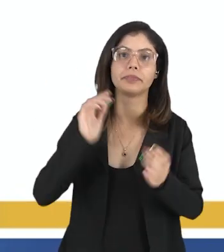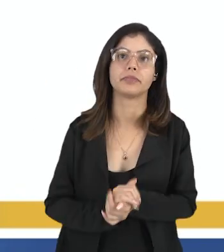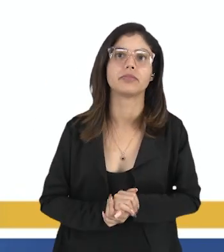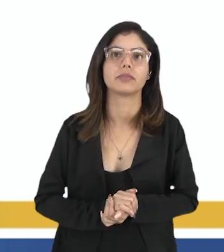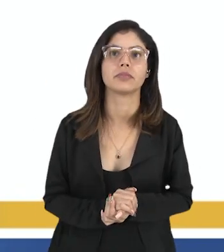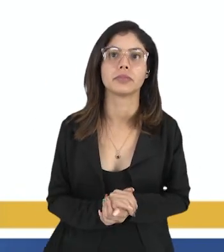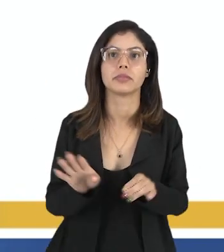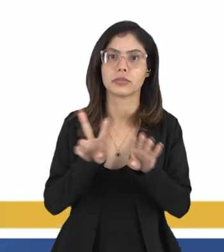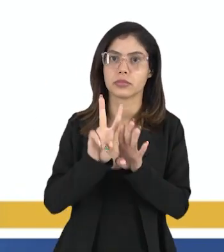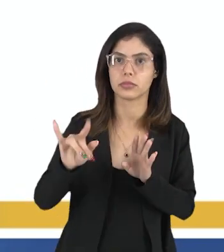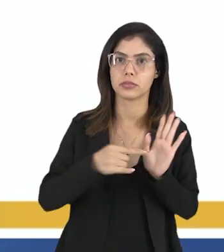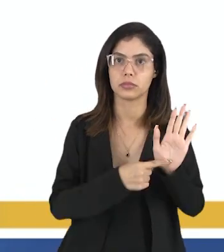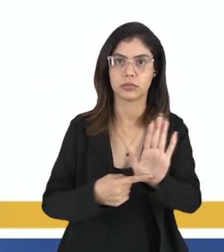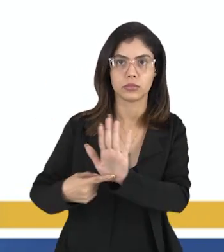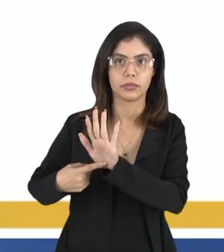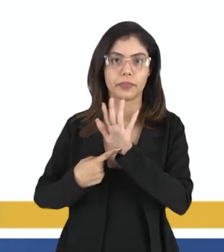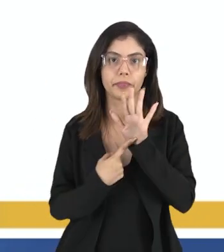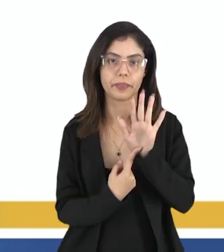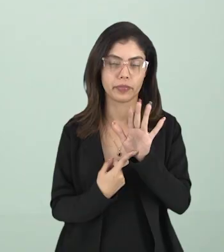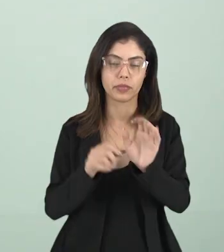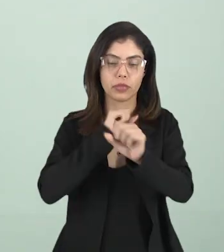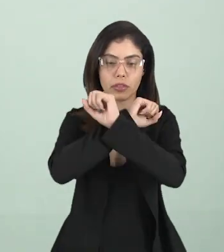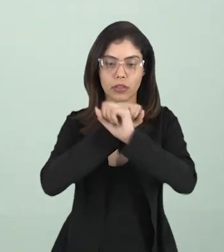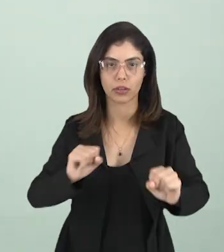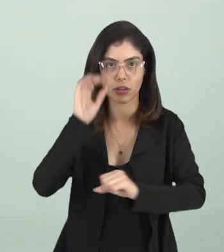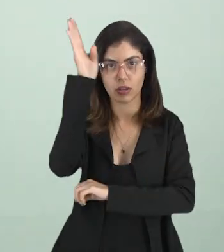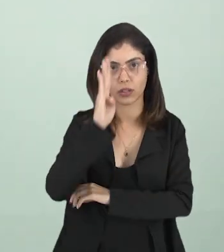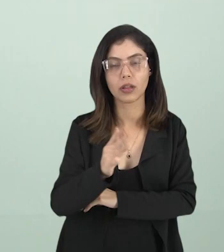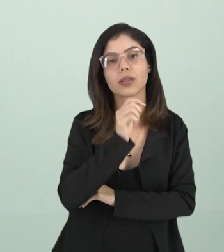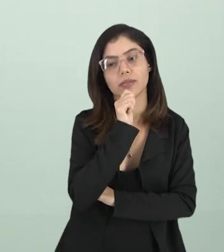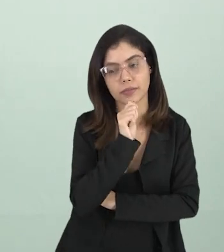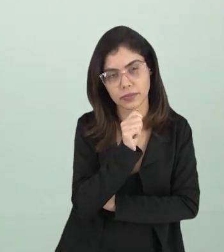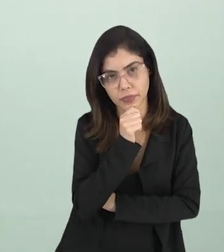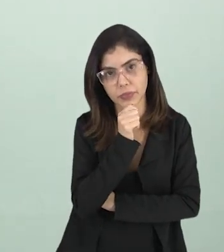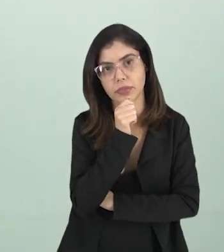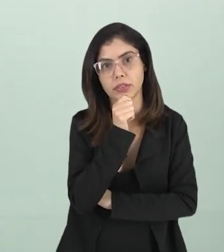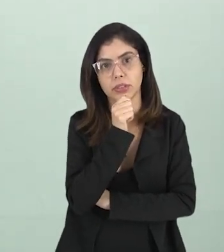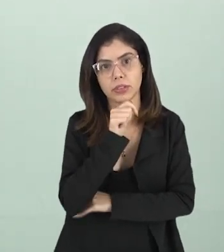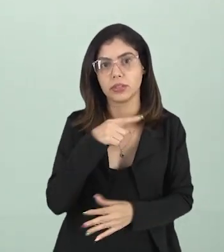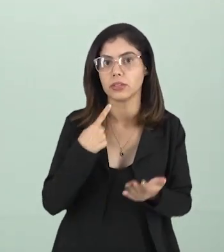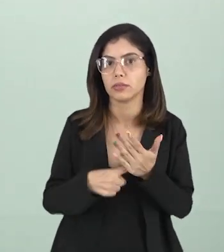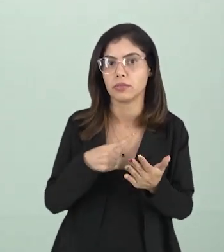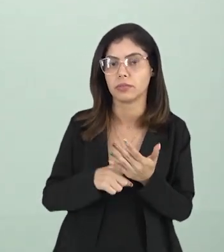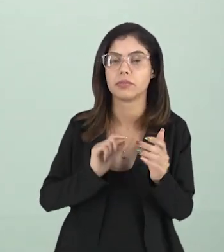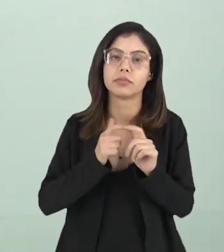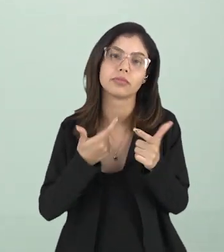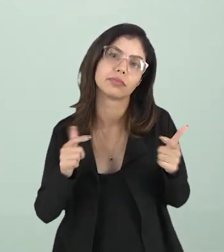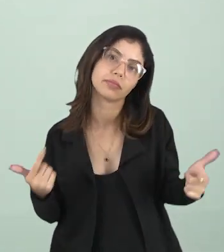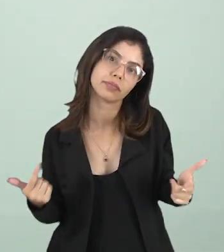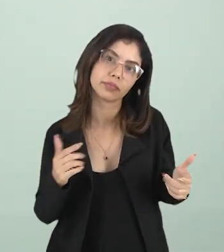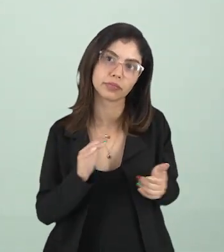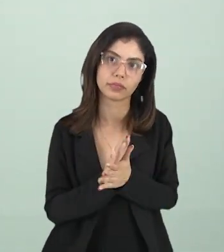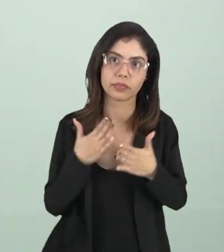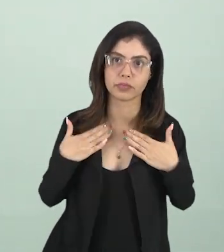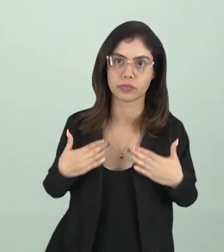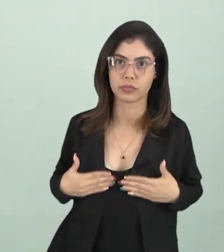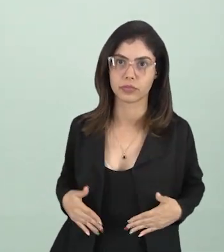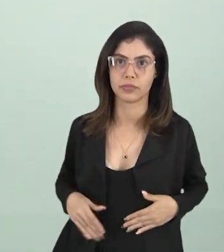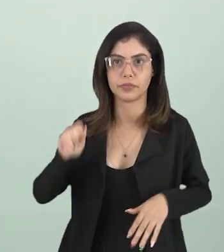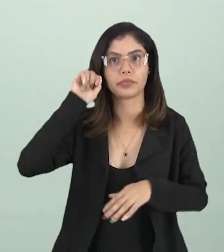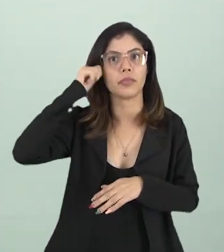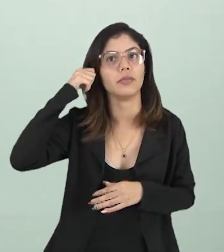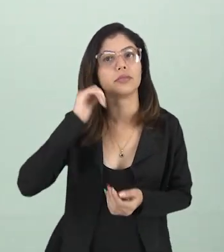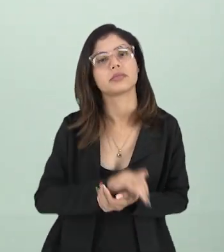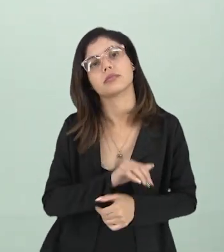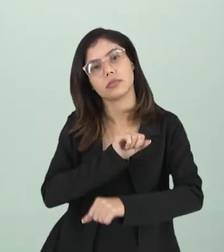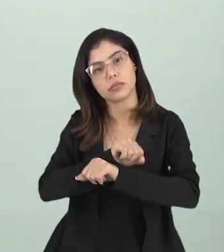Que mostram que a escravidão brasileira ela ainda é uma marca muito grande nos corpos negros, né? E então a gente